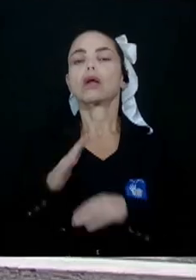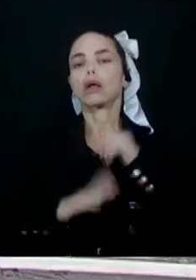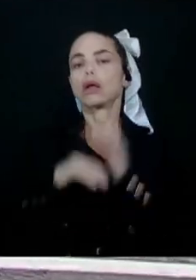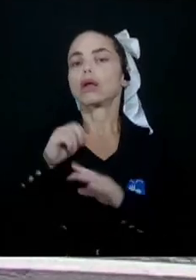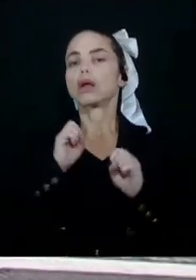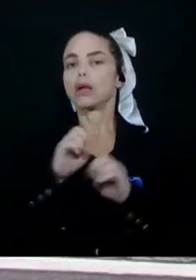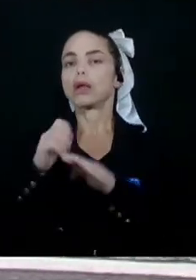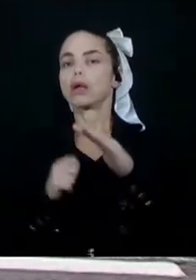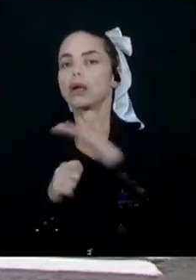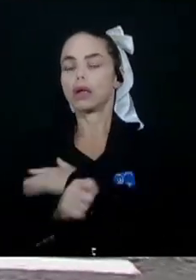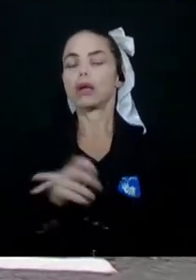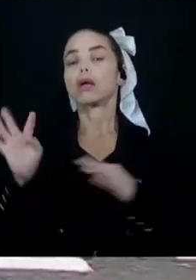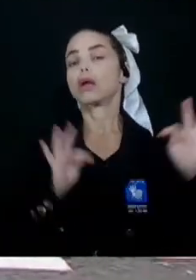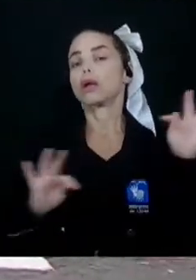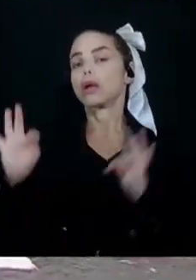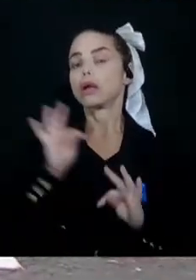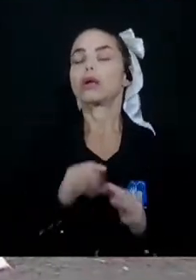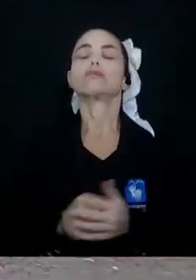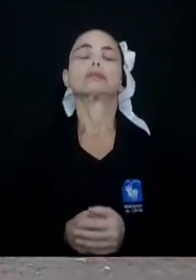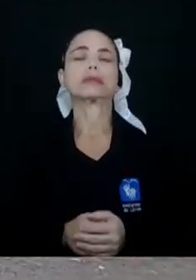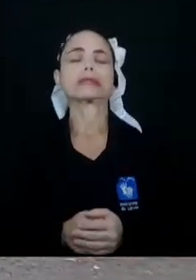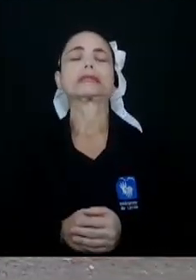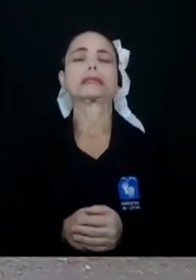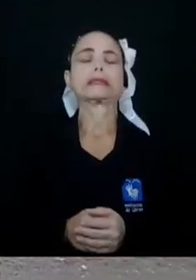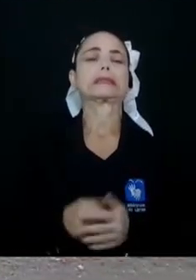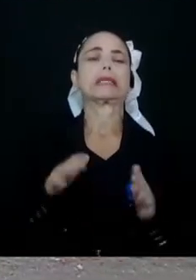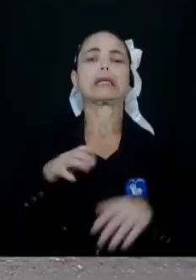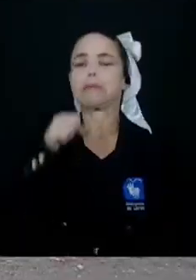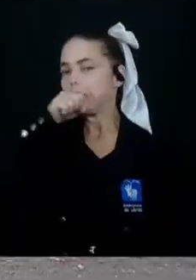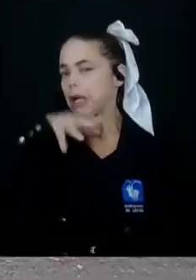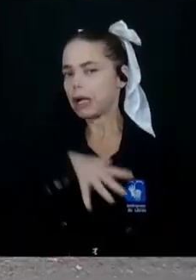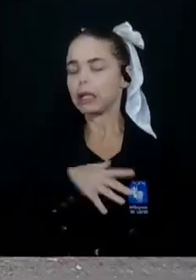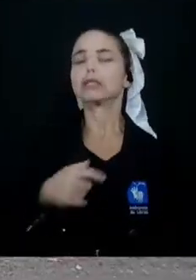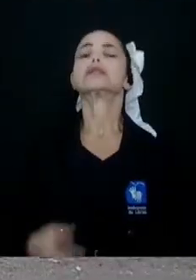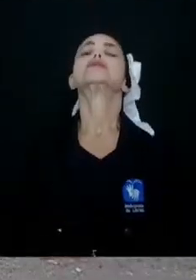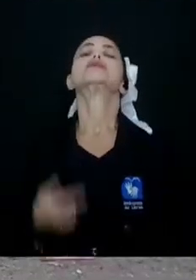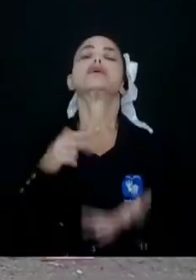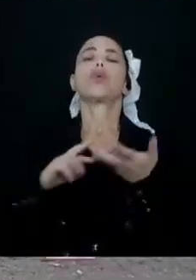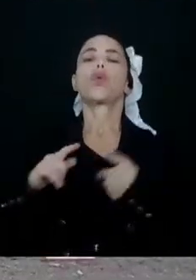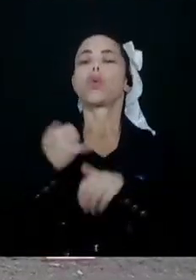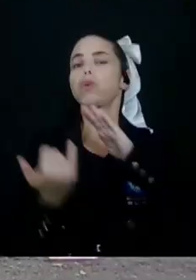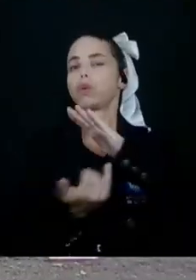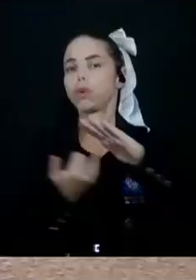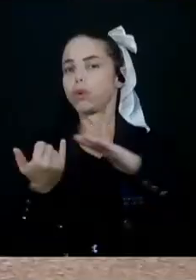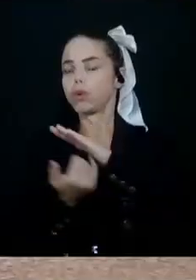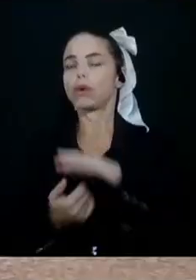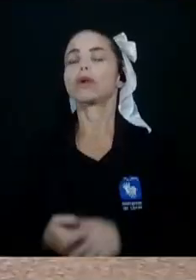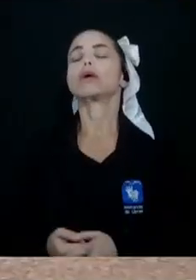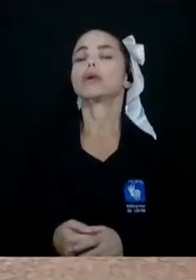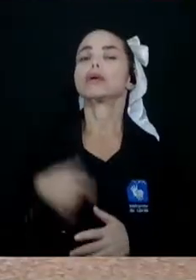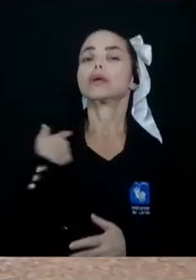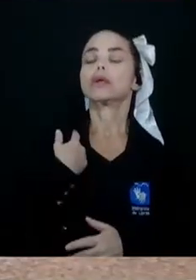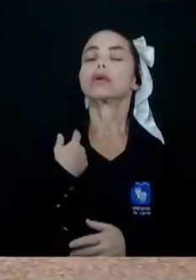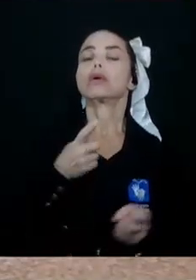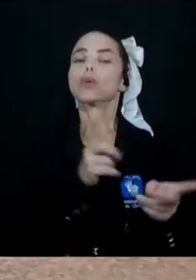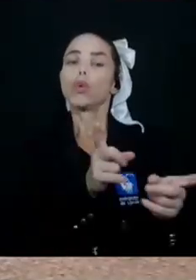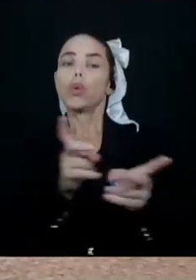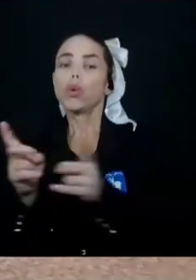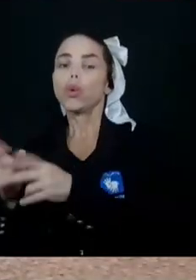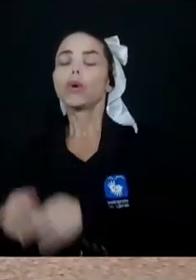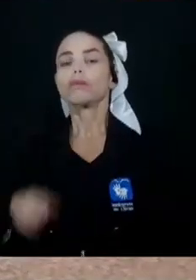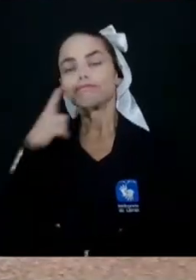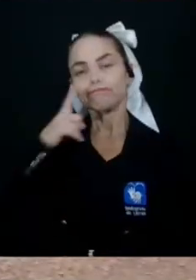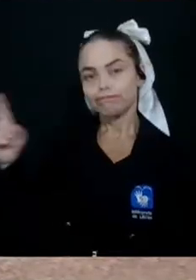turismo, gerou fortes repúdios e resistência de diversas entidades do setor produtivo e do comércio, especialmente por